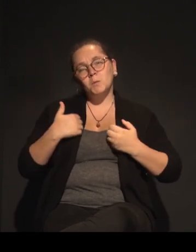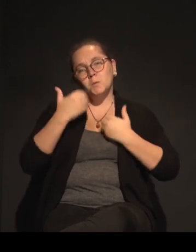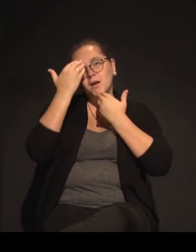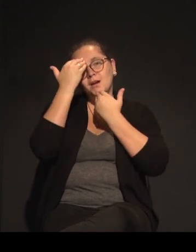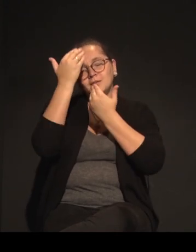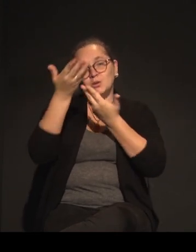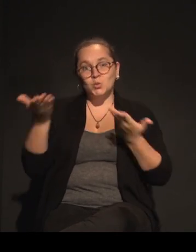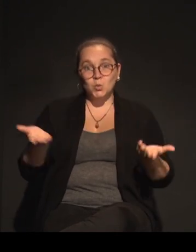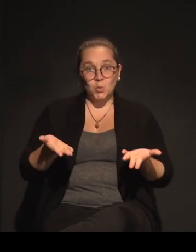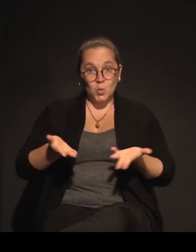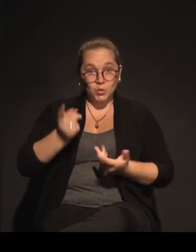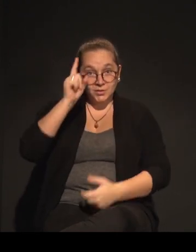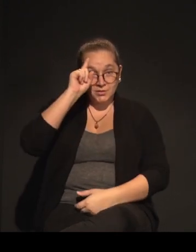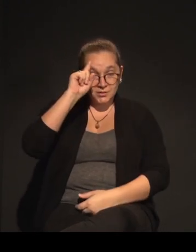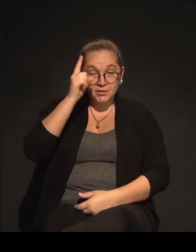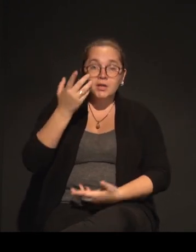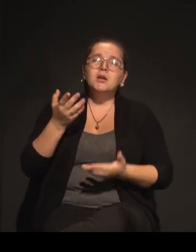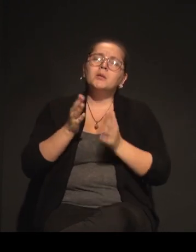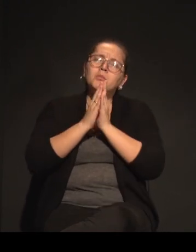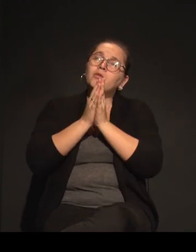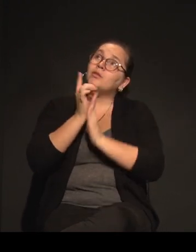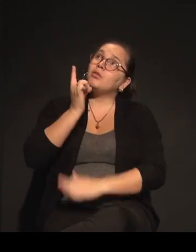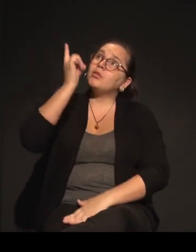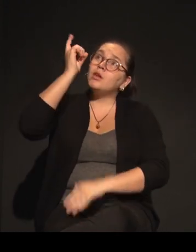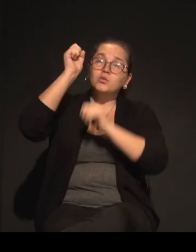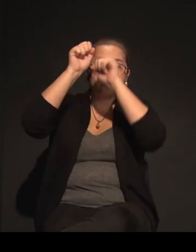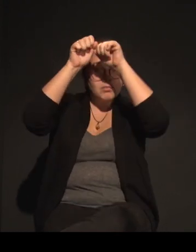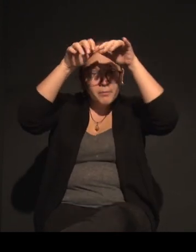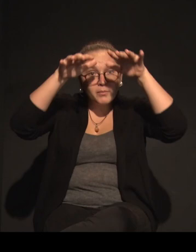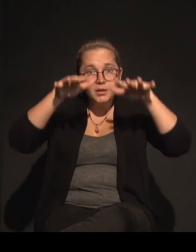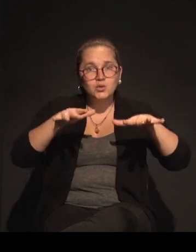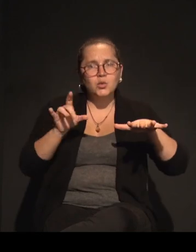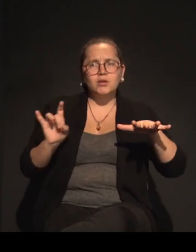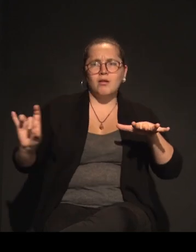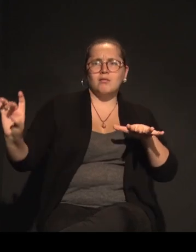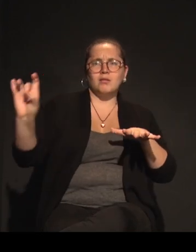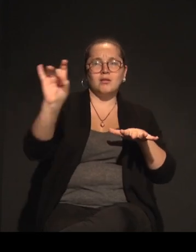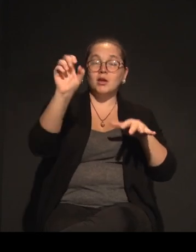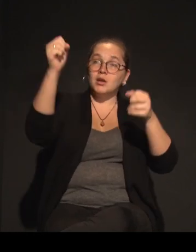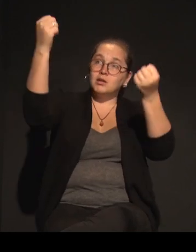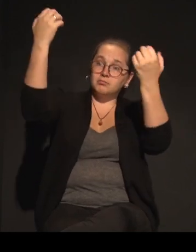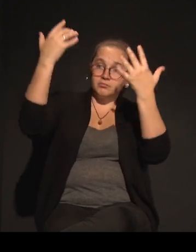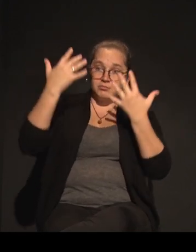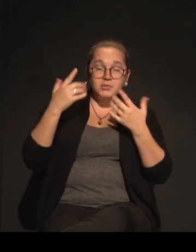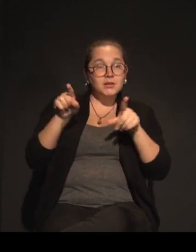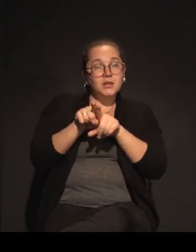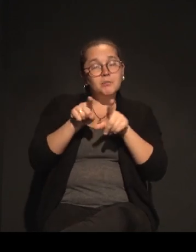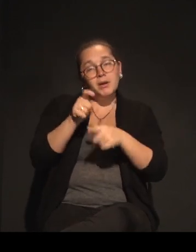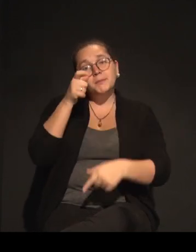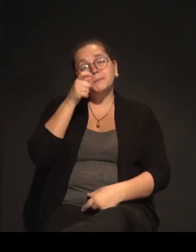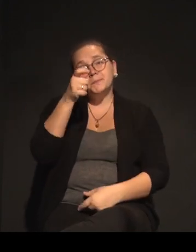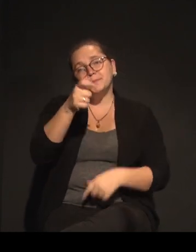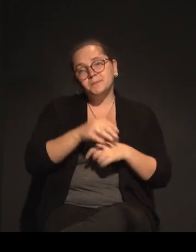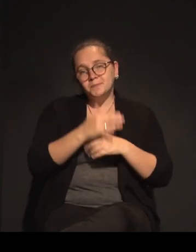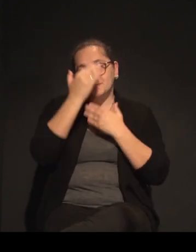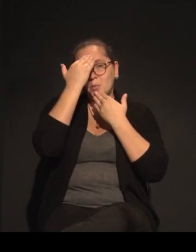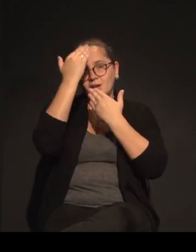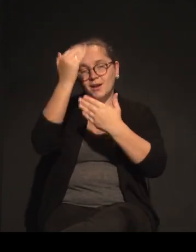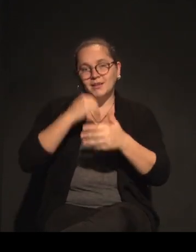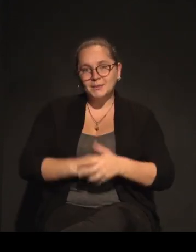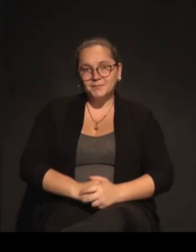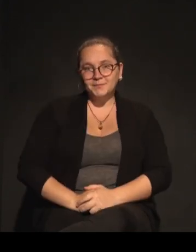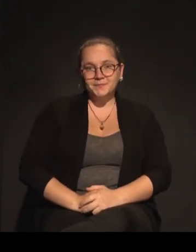por dia de hoje e que deus abençoe nós todos ea vocês também estão nos prestigiando muito obrigado